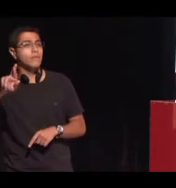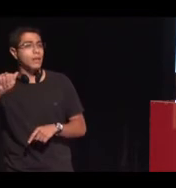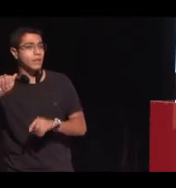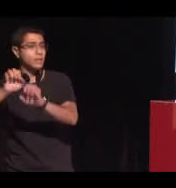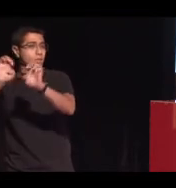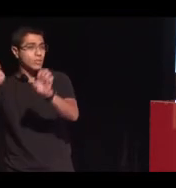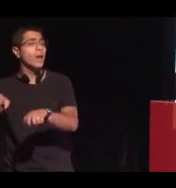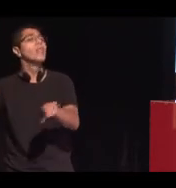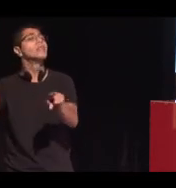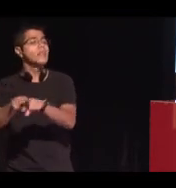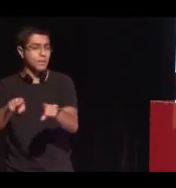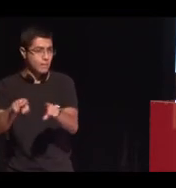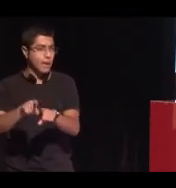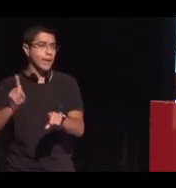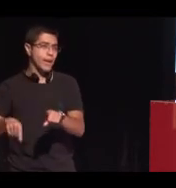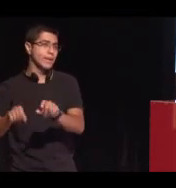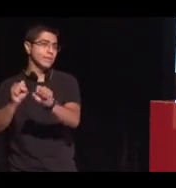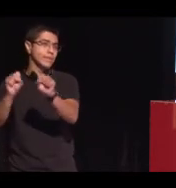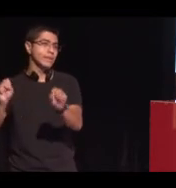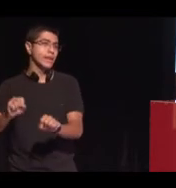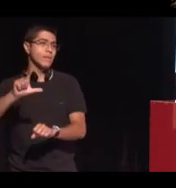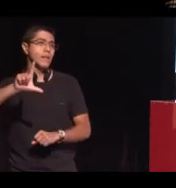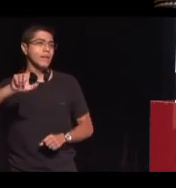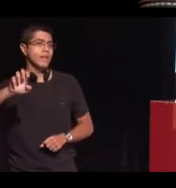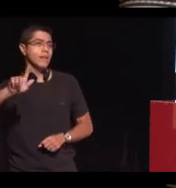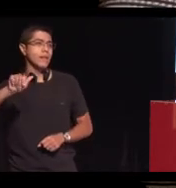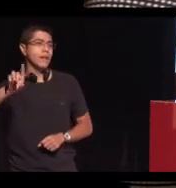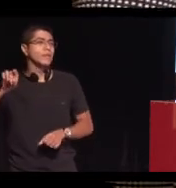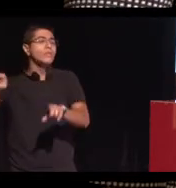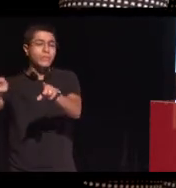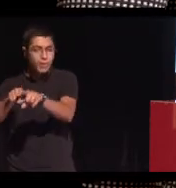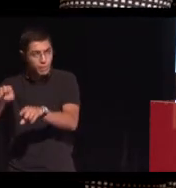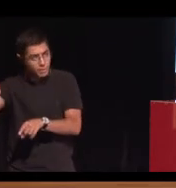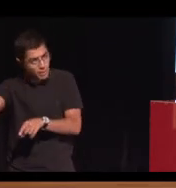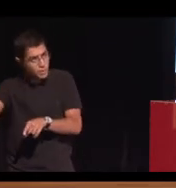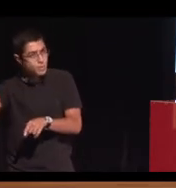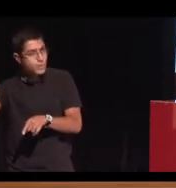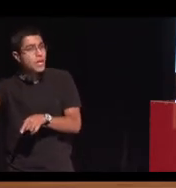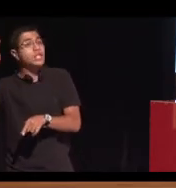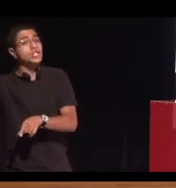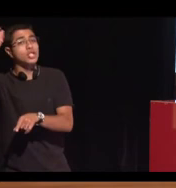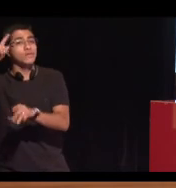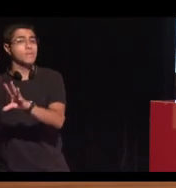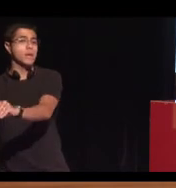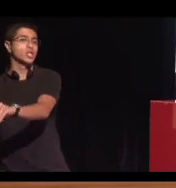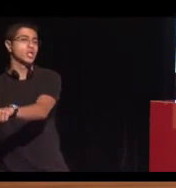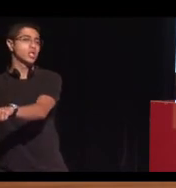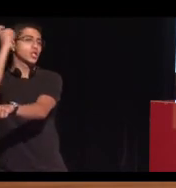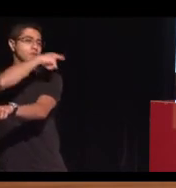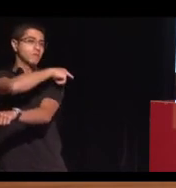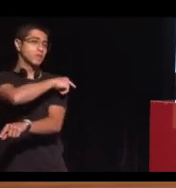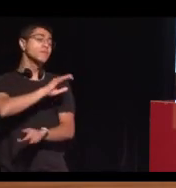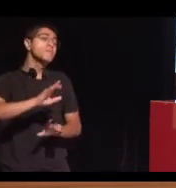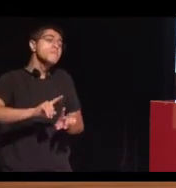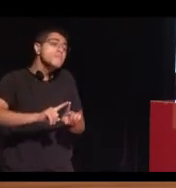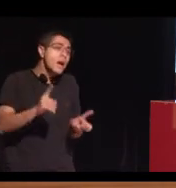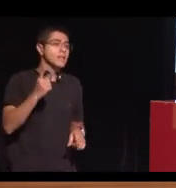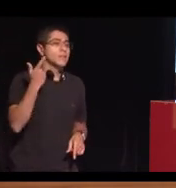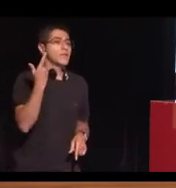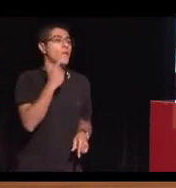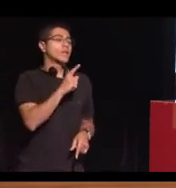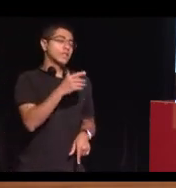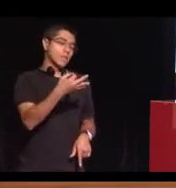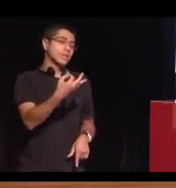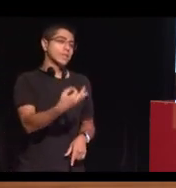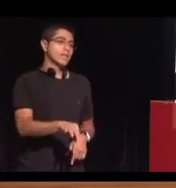estava suportando o legado e que era muito difícil também de mexer. Mas deu certo. Tá, o que melhorou?